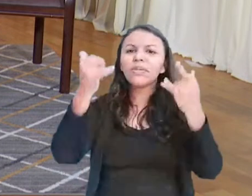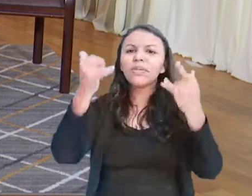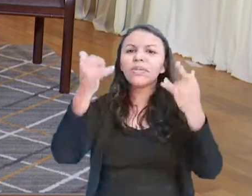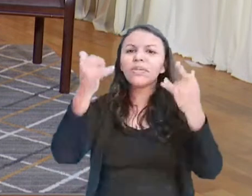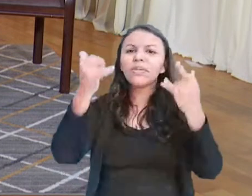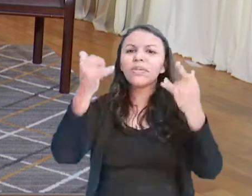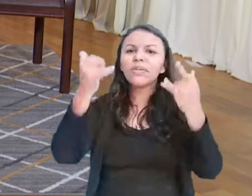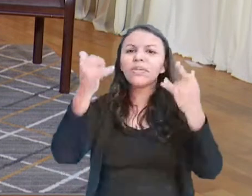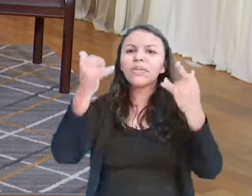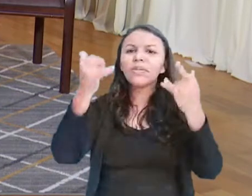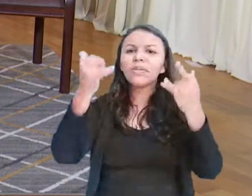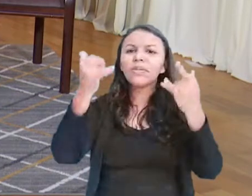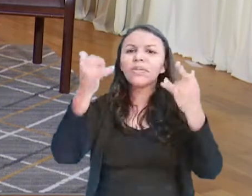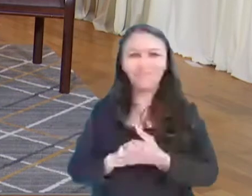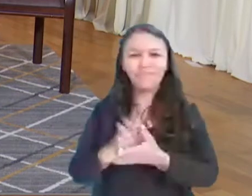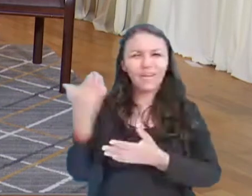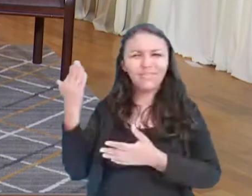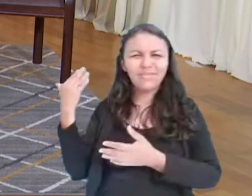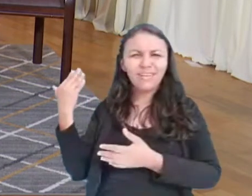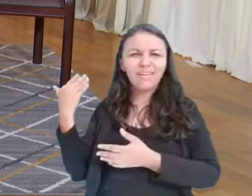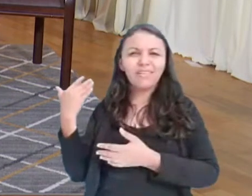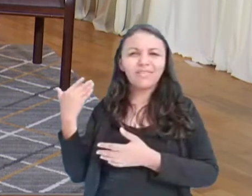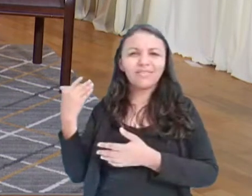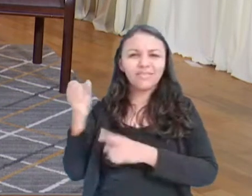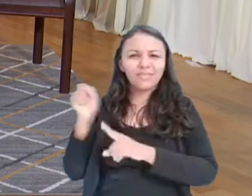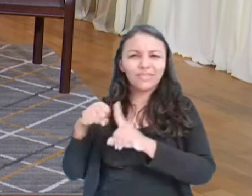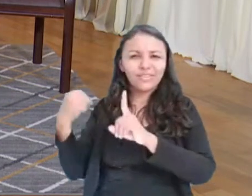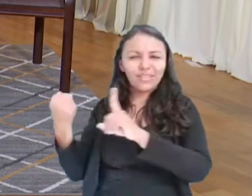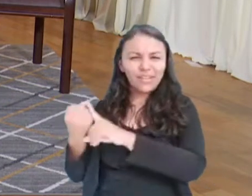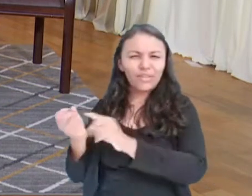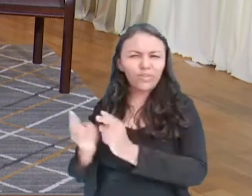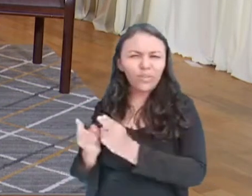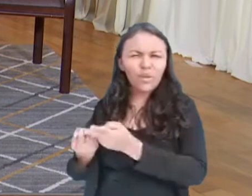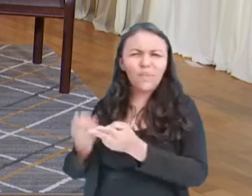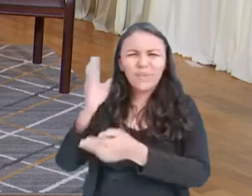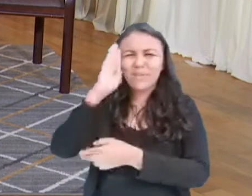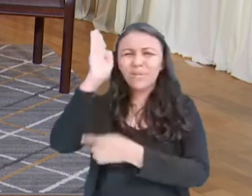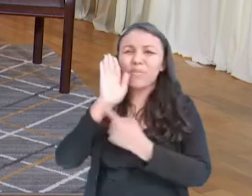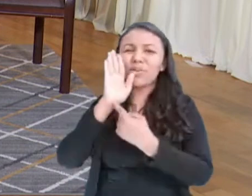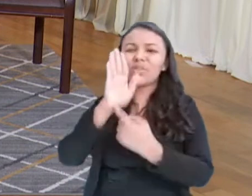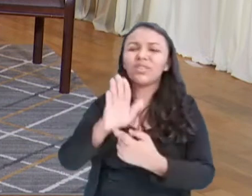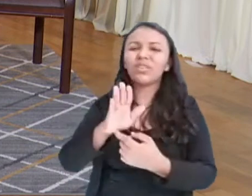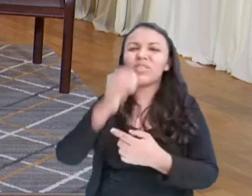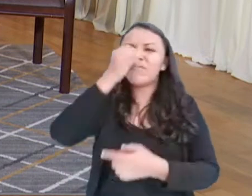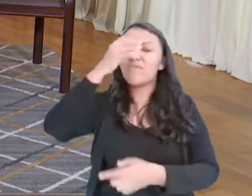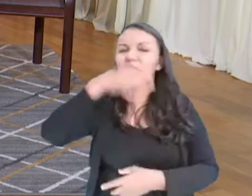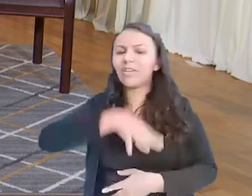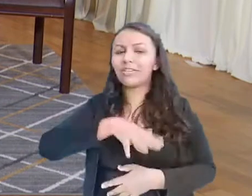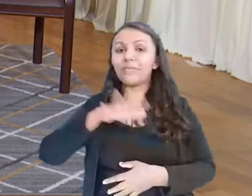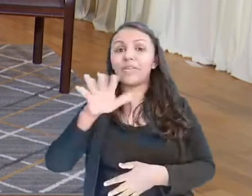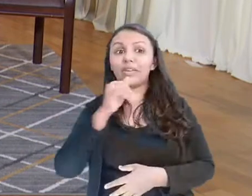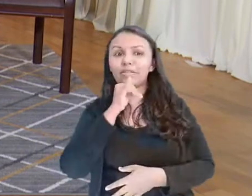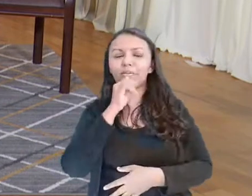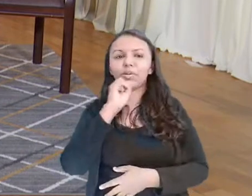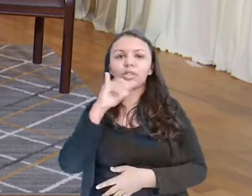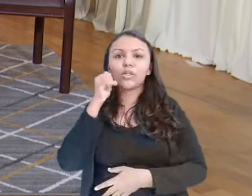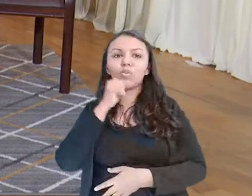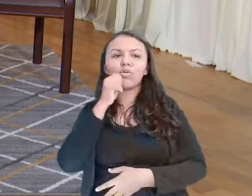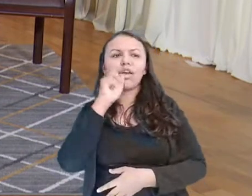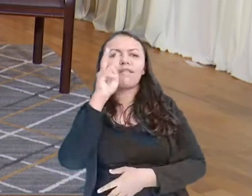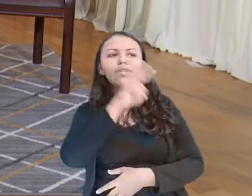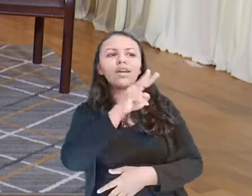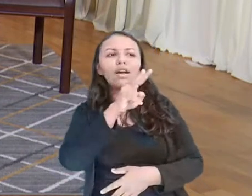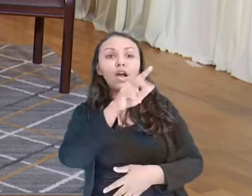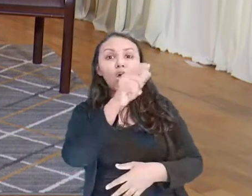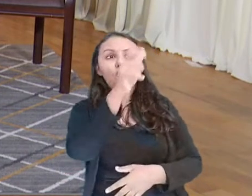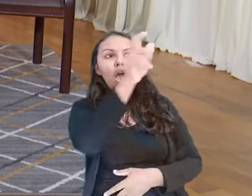especialmente retratando a questão da violência. Quando um homem olhava a mulher do seu companheiro, ou mesmo suas posses,